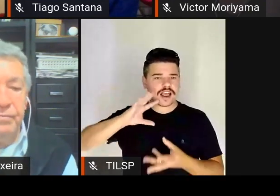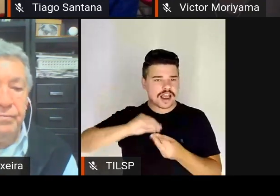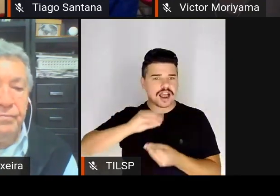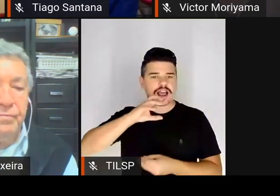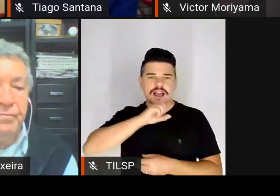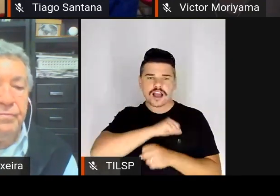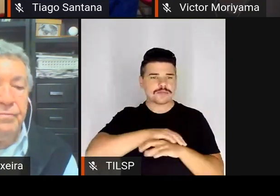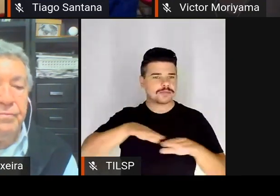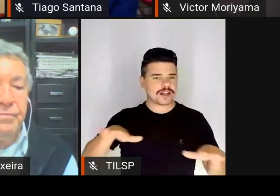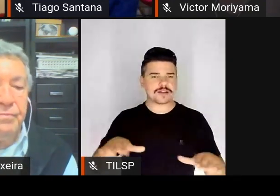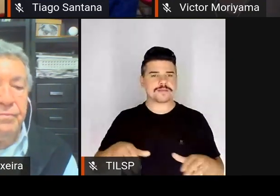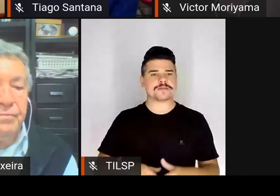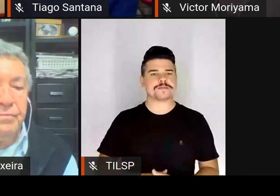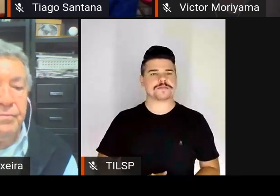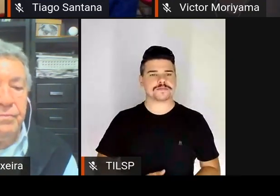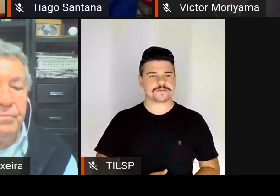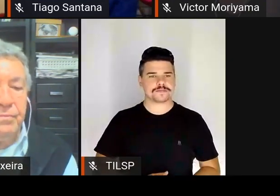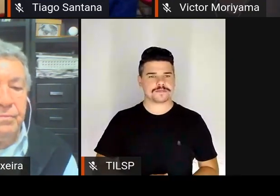encerrar.